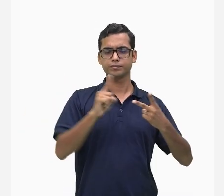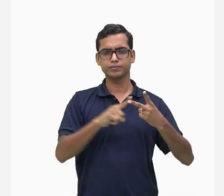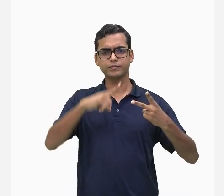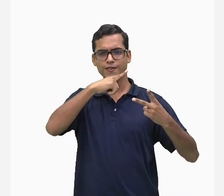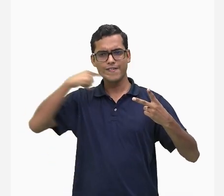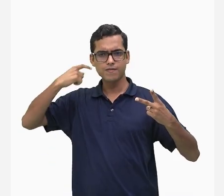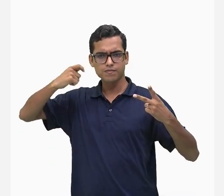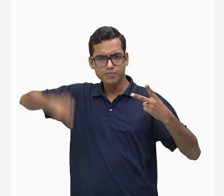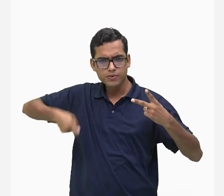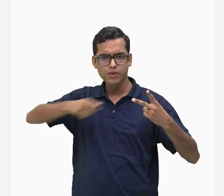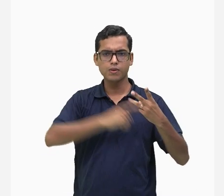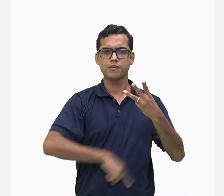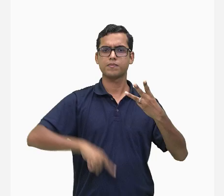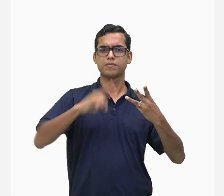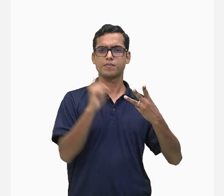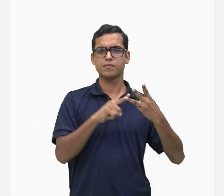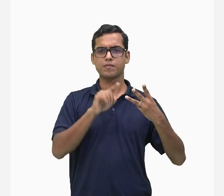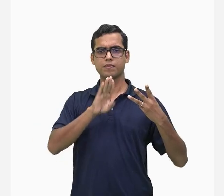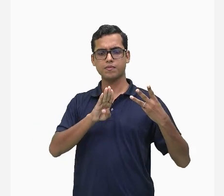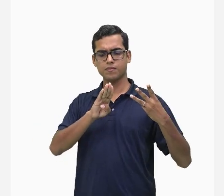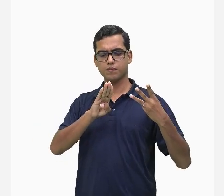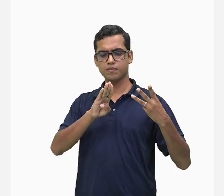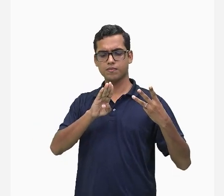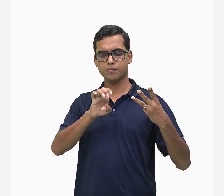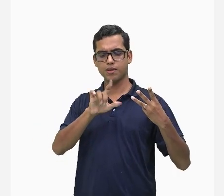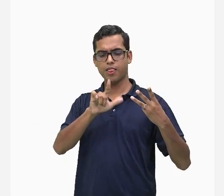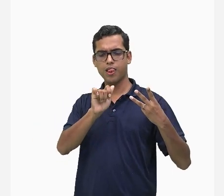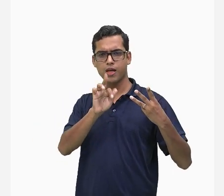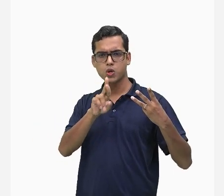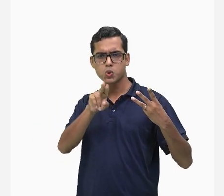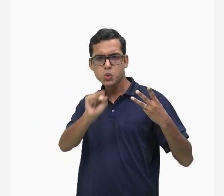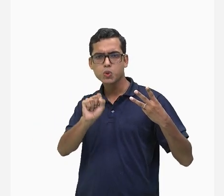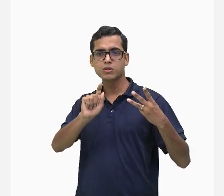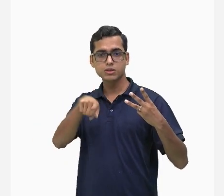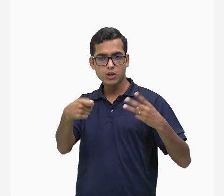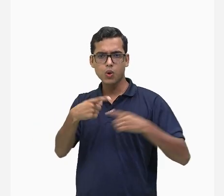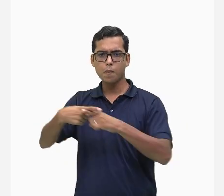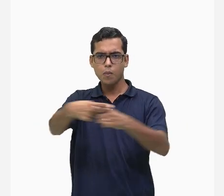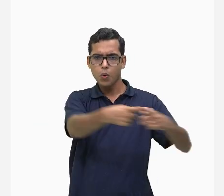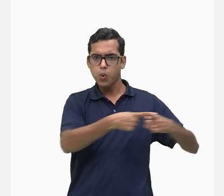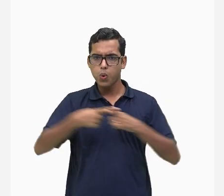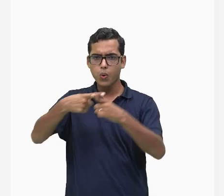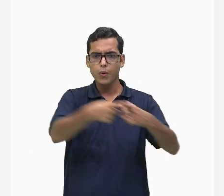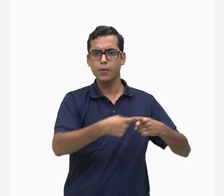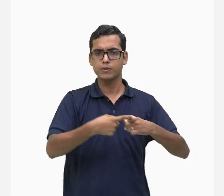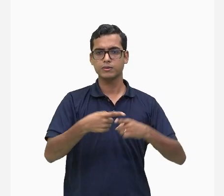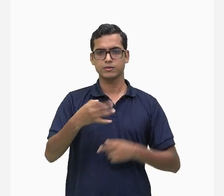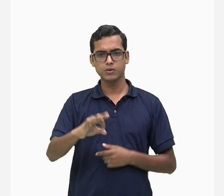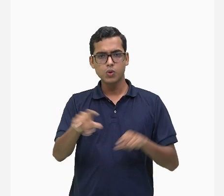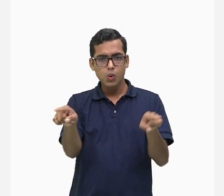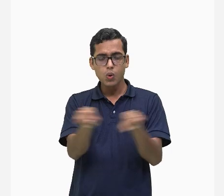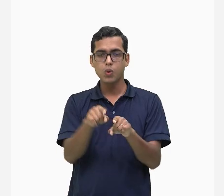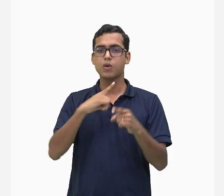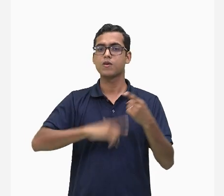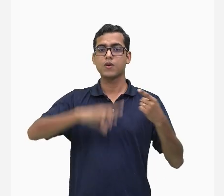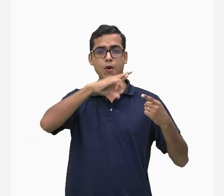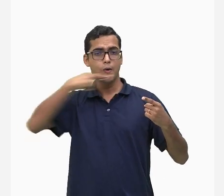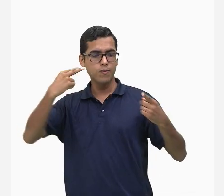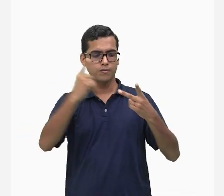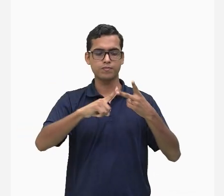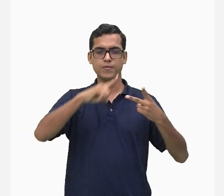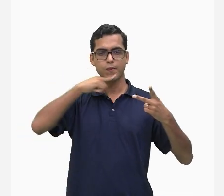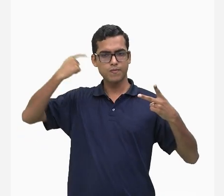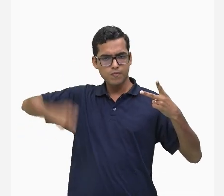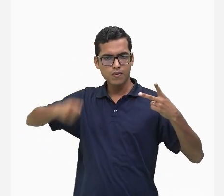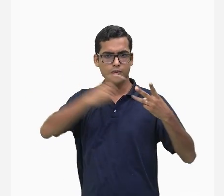Ucrânia e Belarus, tá? Também conhecido como a Bielorrússia. Rússia, Ucrânia e Belarus estavam